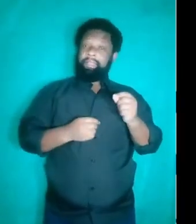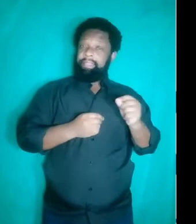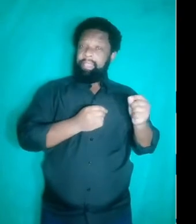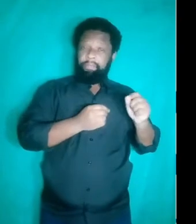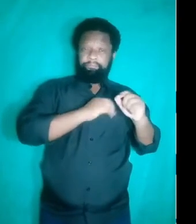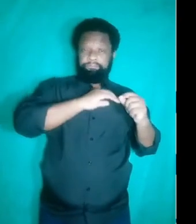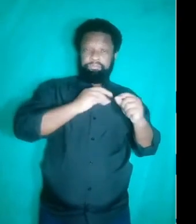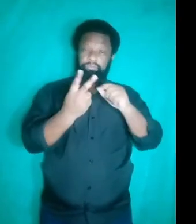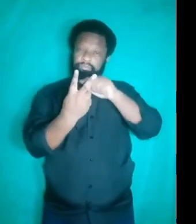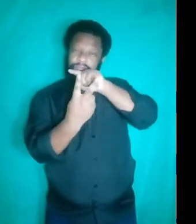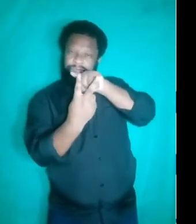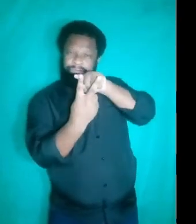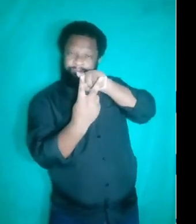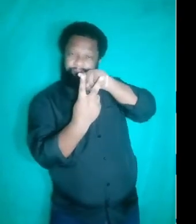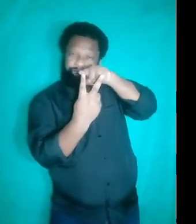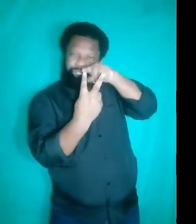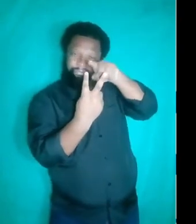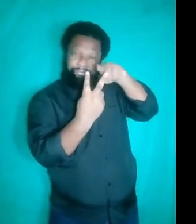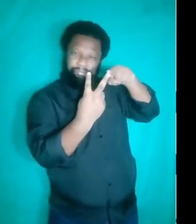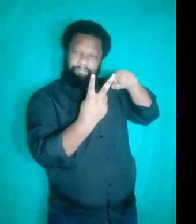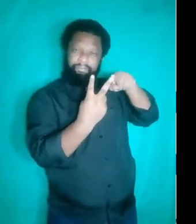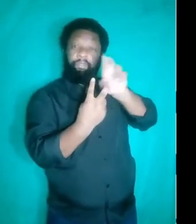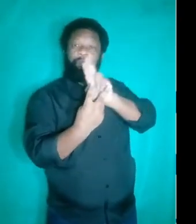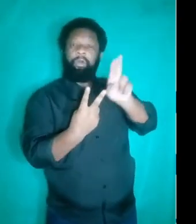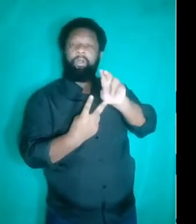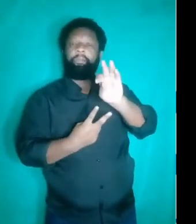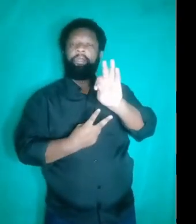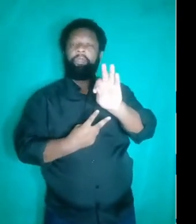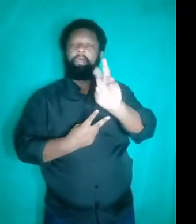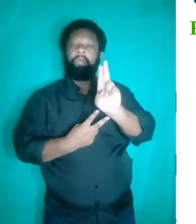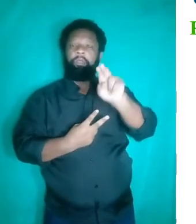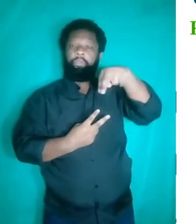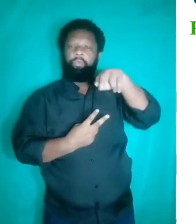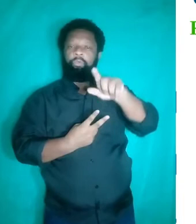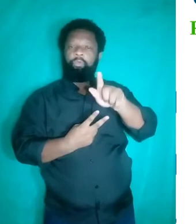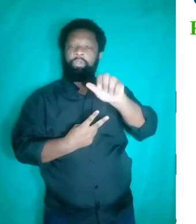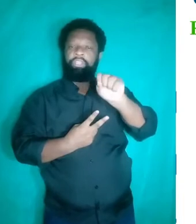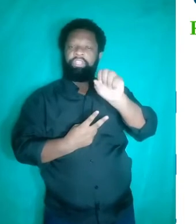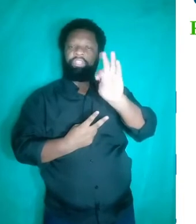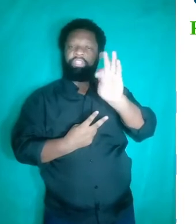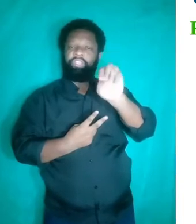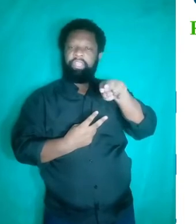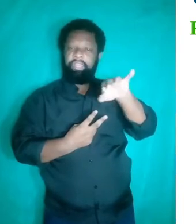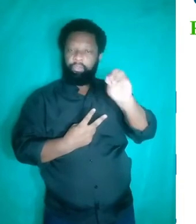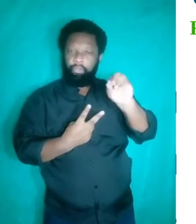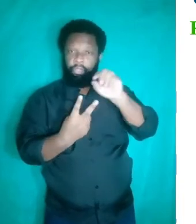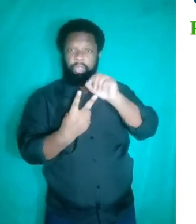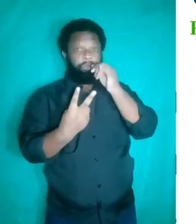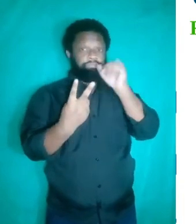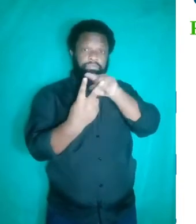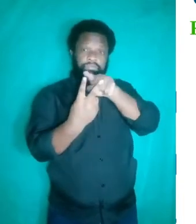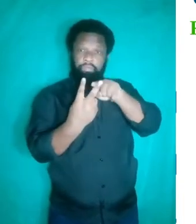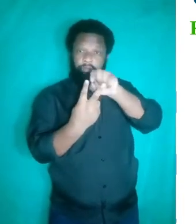de corrente por esse filamento de tungstênio e ali passando, ele vai esquentando esse fio e